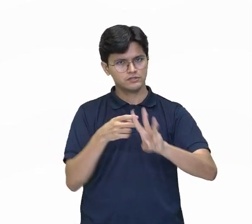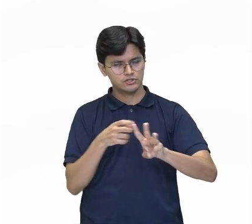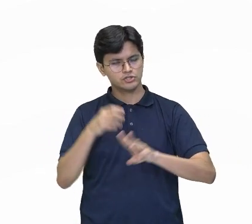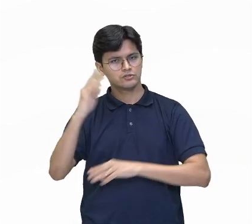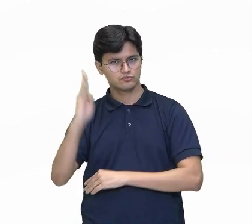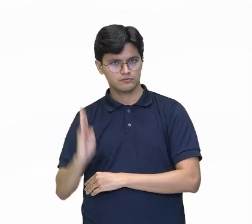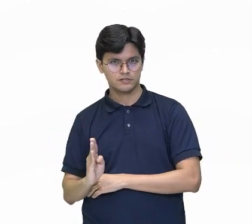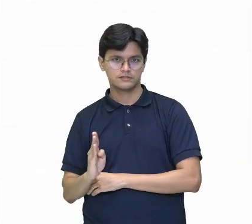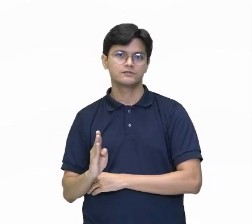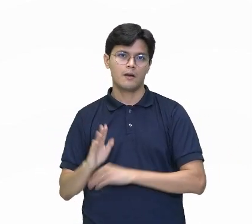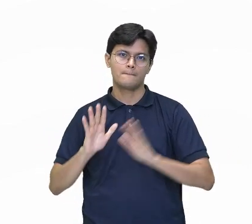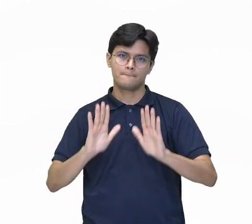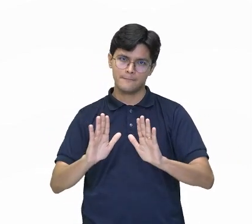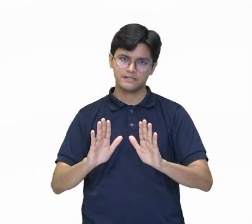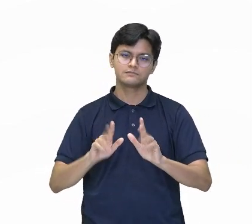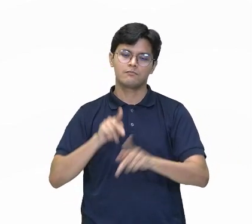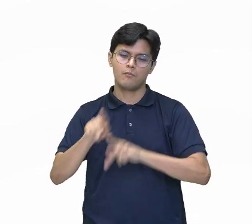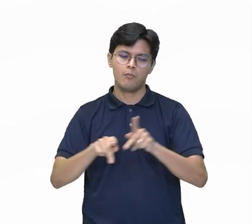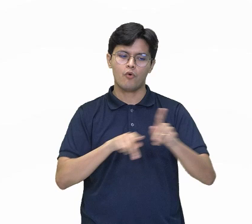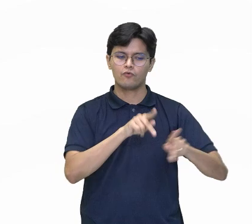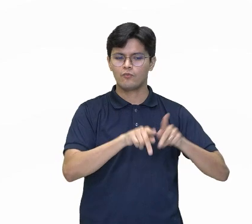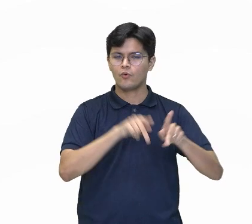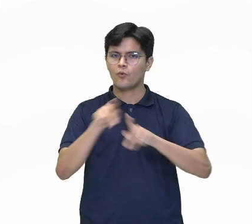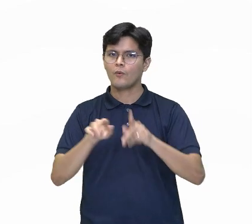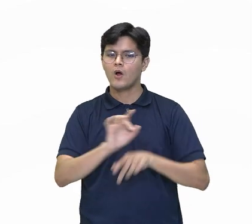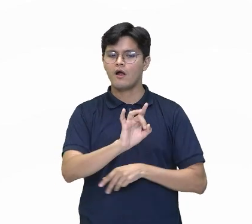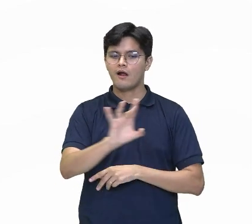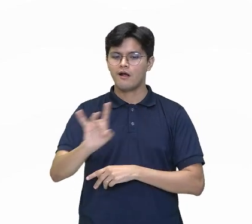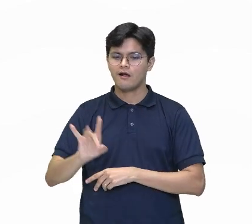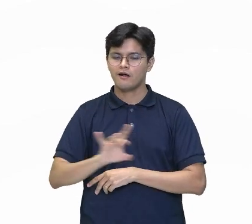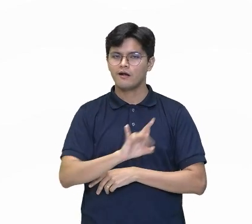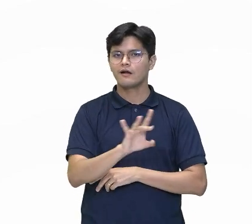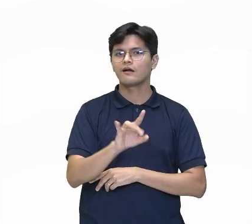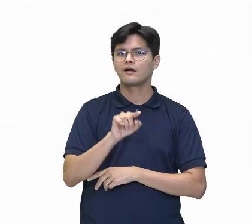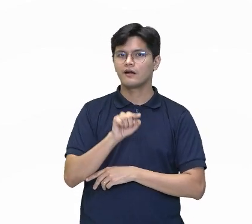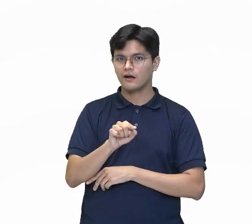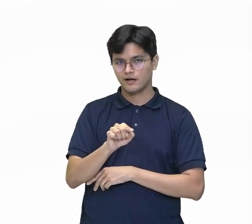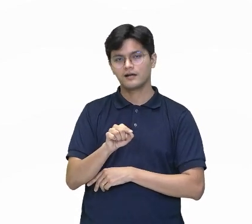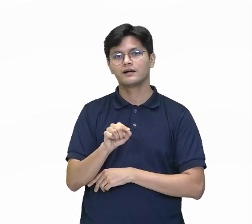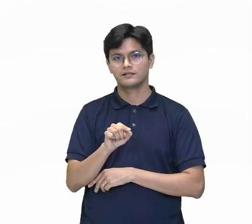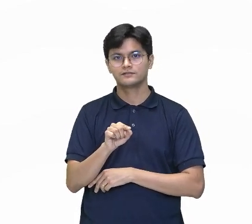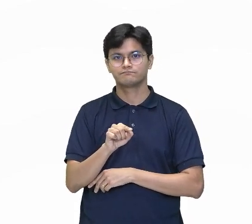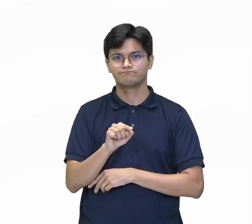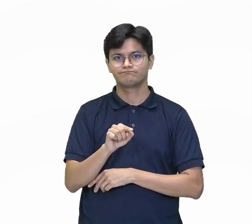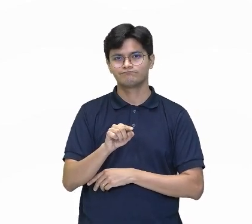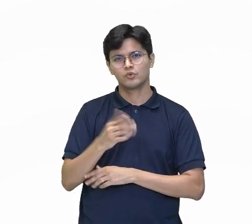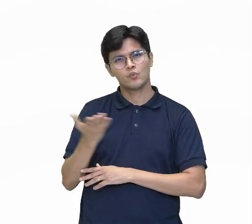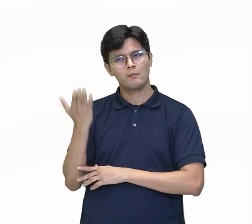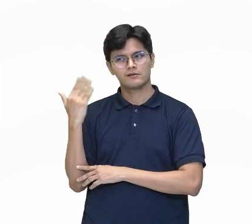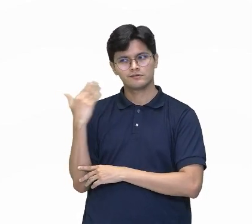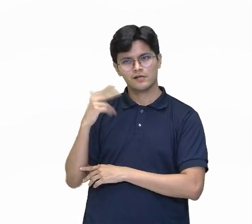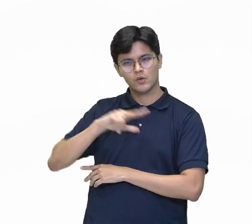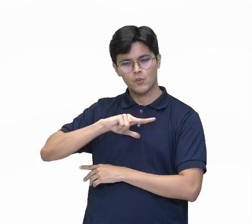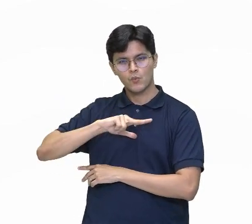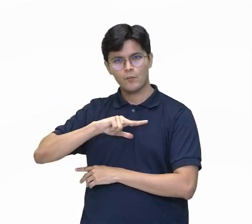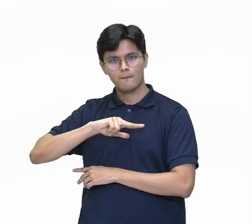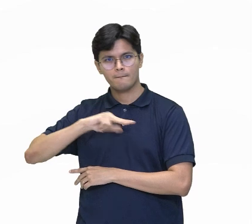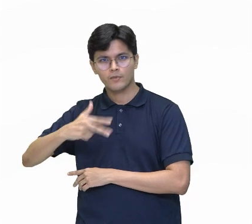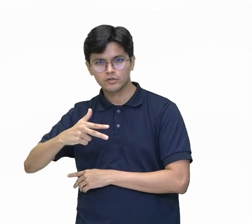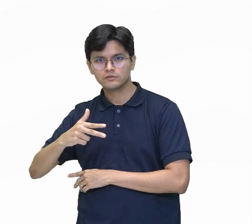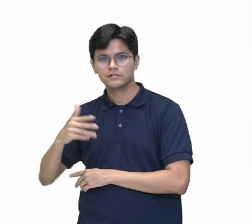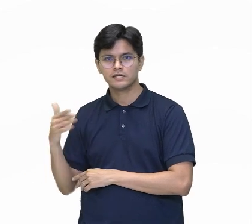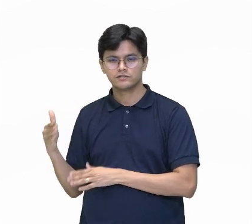cada etnia, ao contrário do que os povos, os portugueses, quando chegaram aqui ao Brasil,